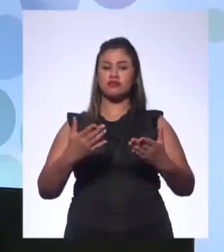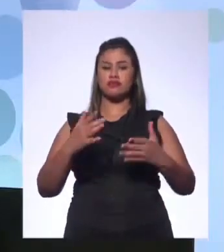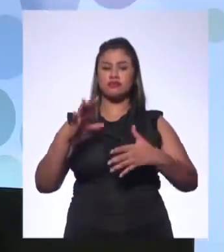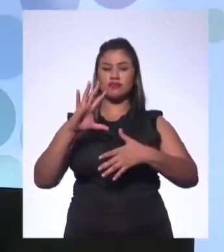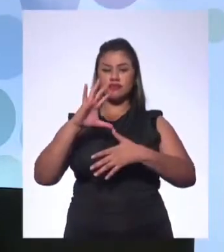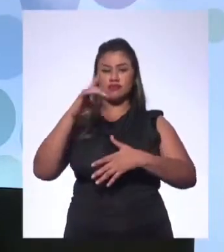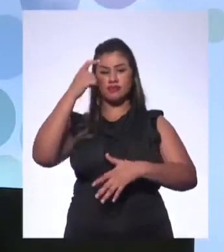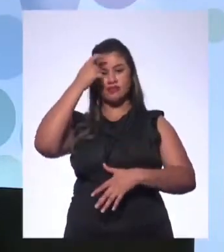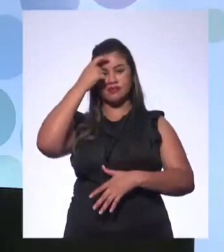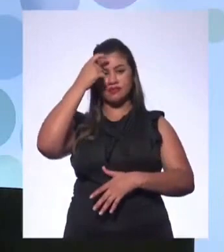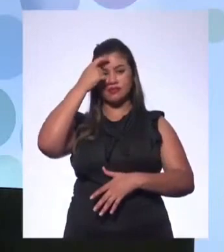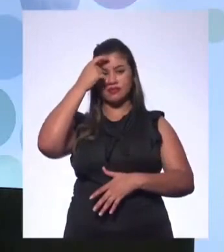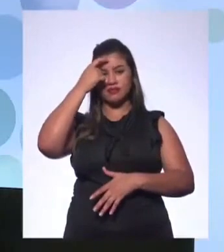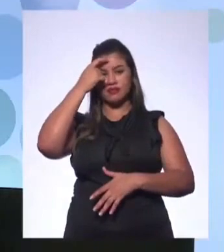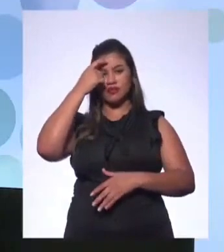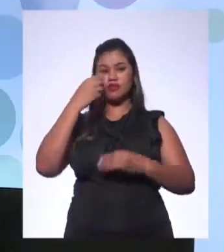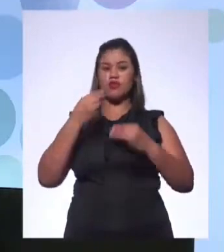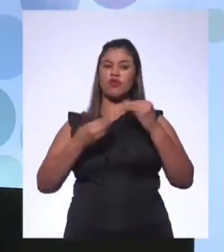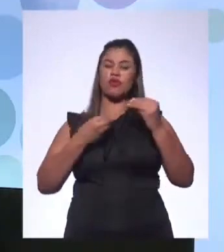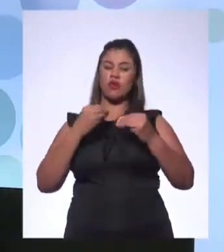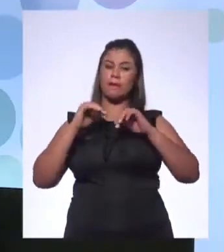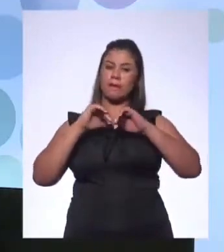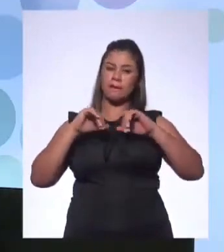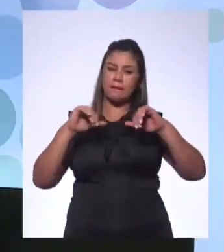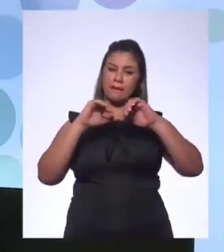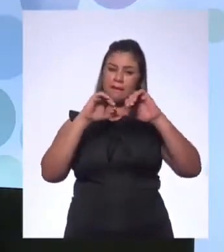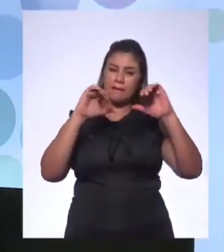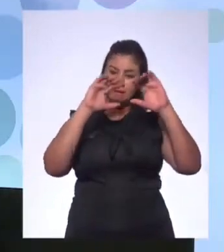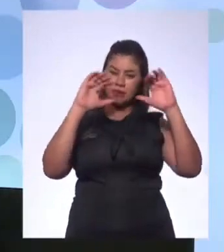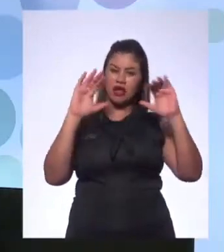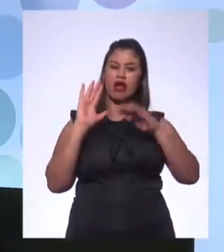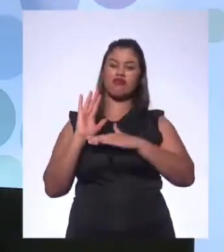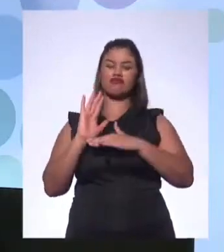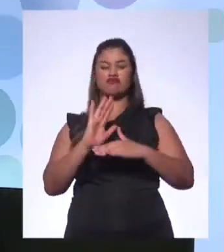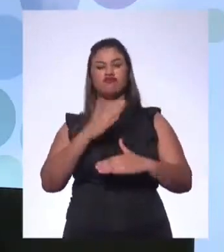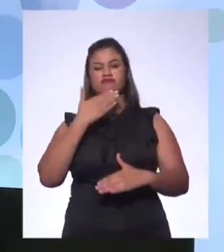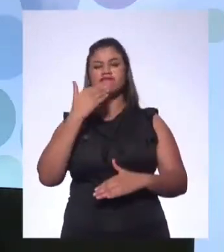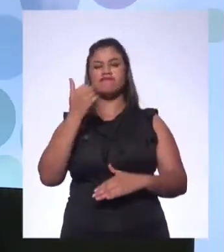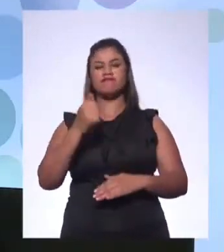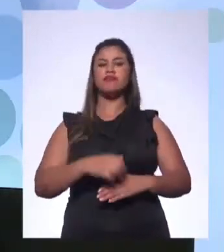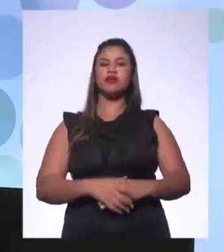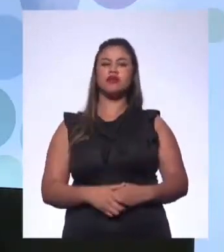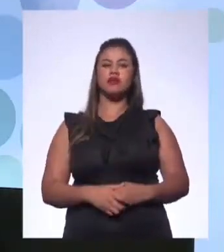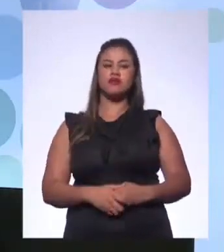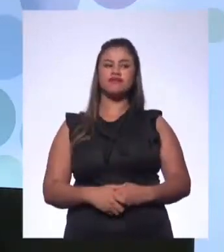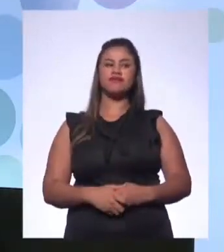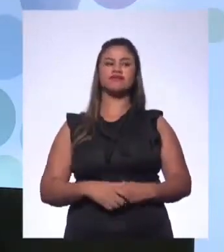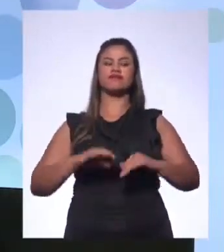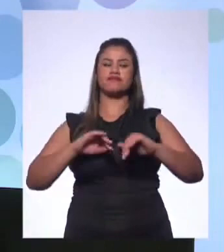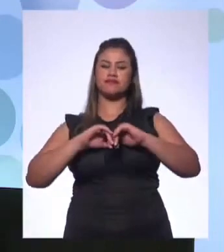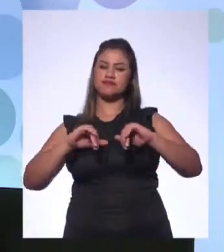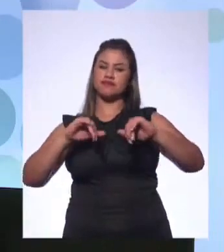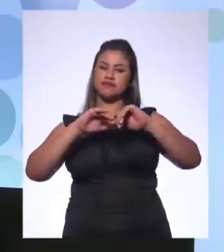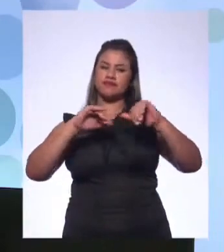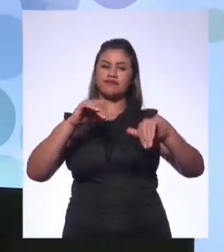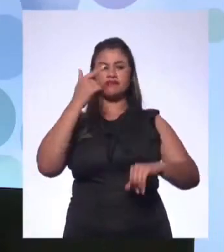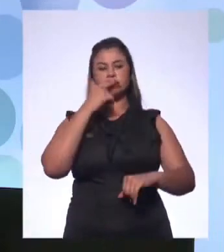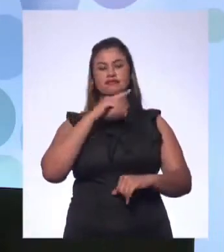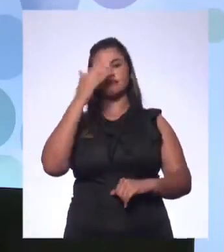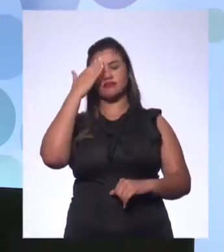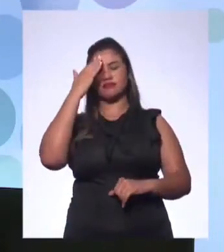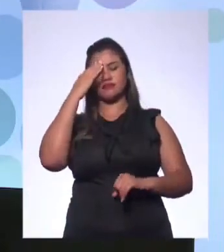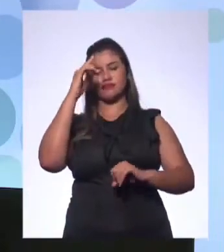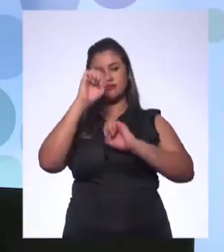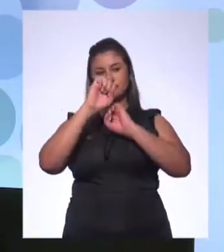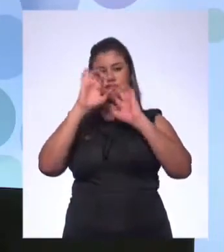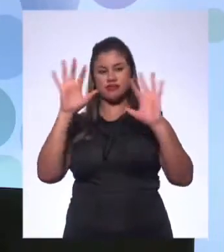mental, vocês acabam desmembrando também, né? Ajuda para fazer um mapa mental melhor. Então, vocês desmembram e vão conseguindo entender a ideia.